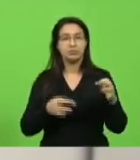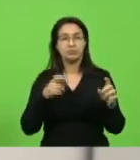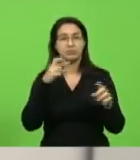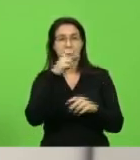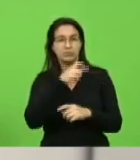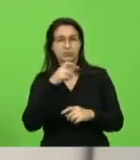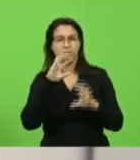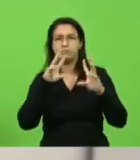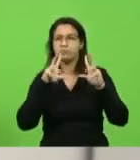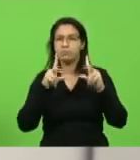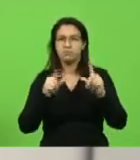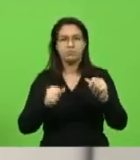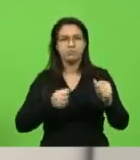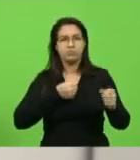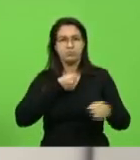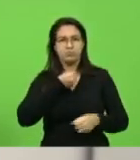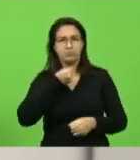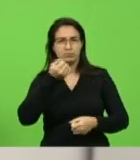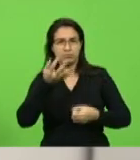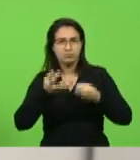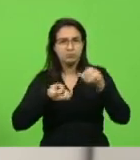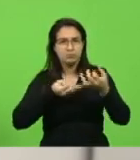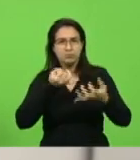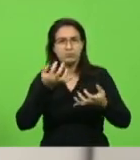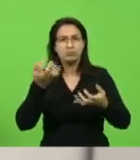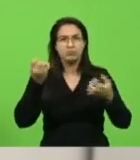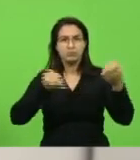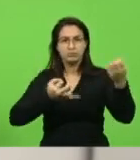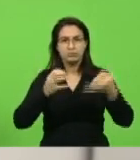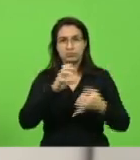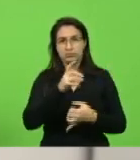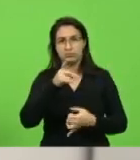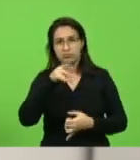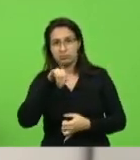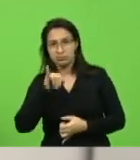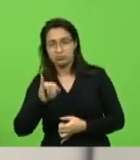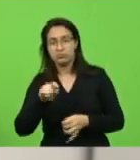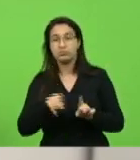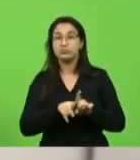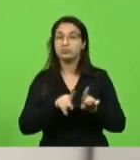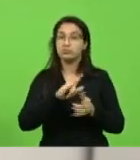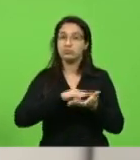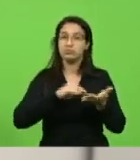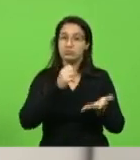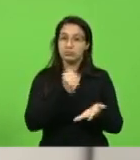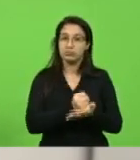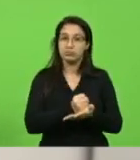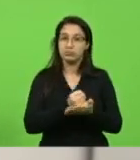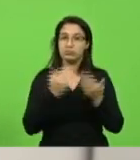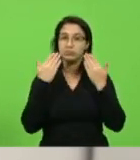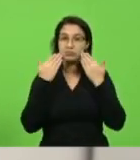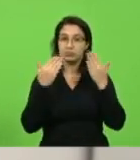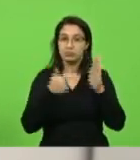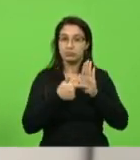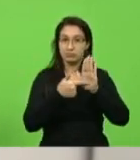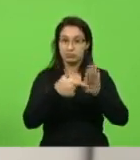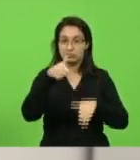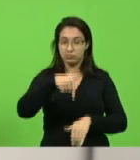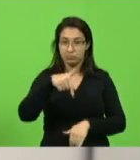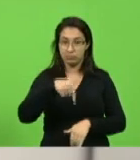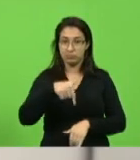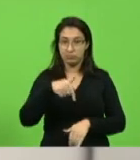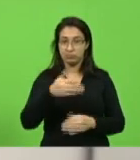depoimentos prestados na Comissão Parlamentar de Inquérito e os documentos trazidos pelas partes neste processo,